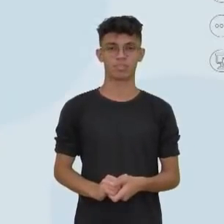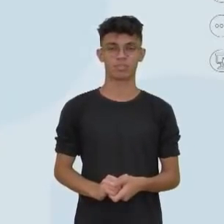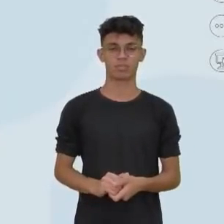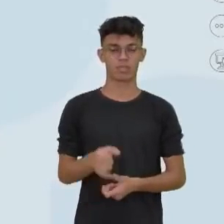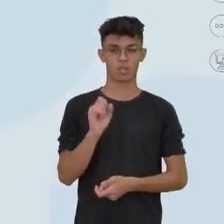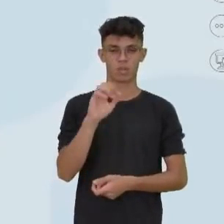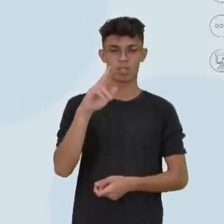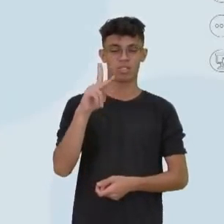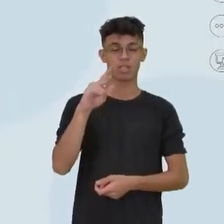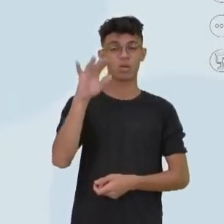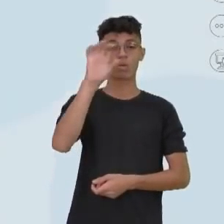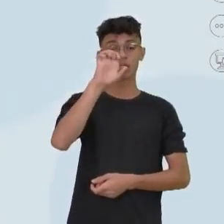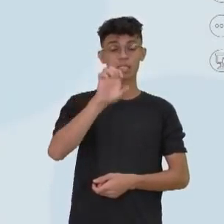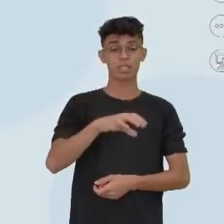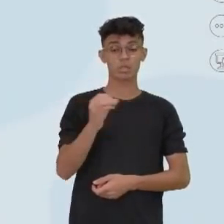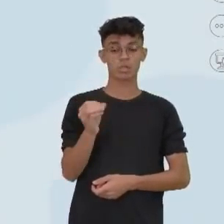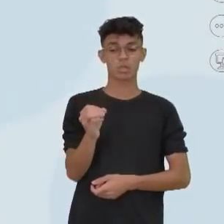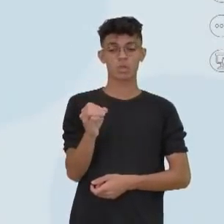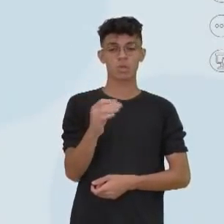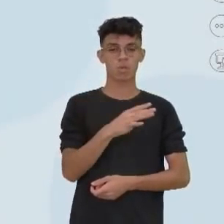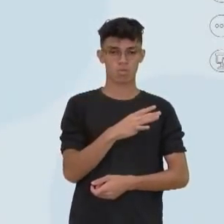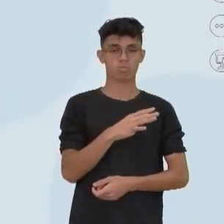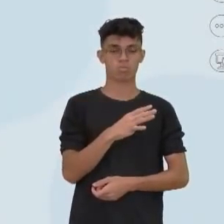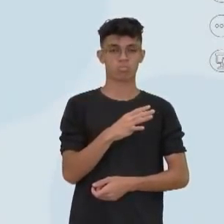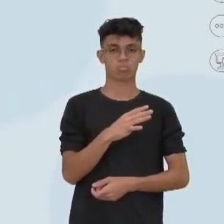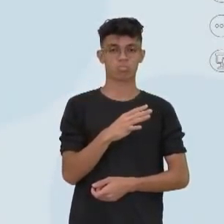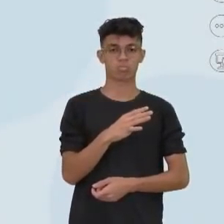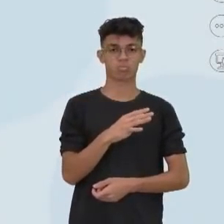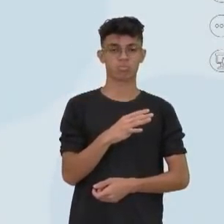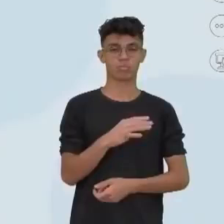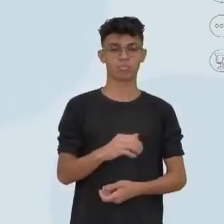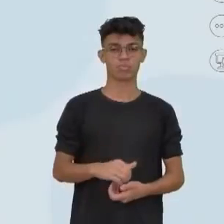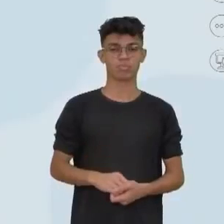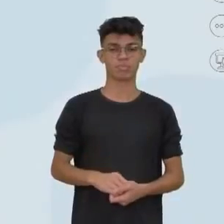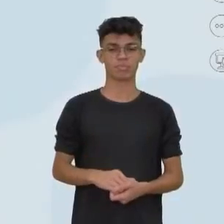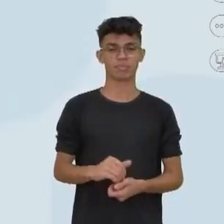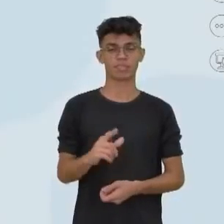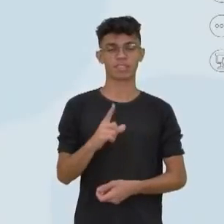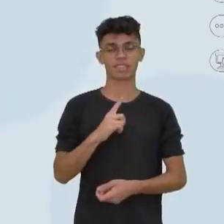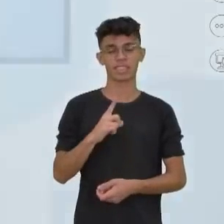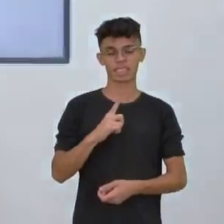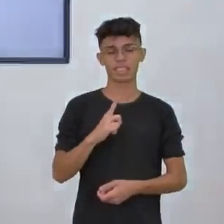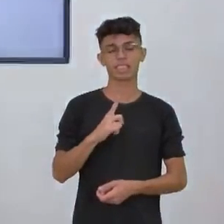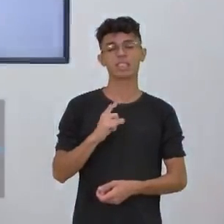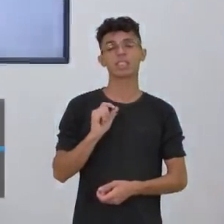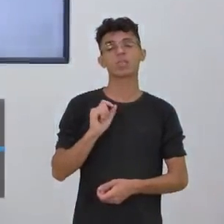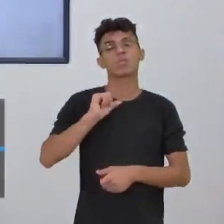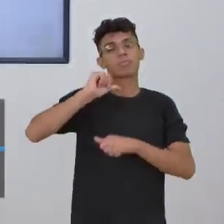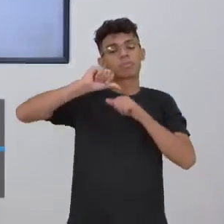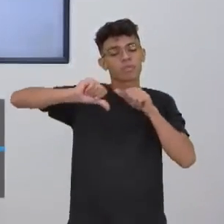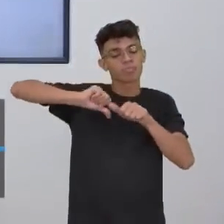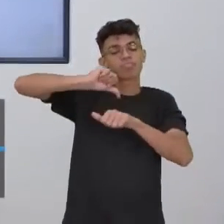Tá? O Estado Novo ele foi marcado aí por algumas mudanças, né?